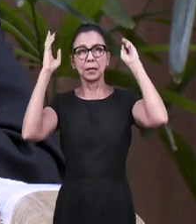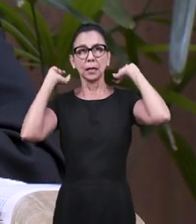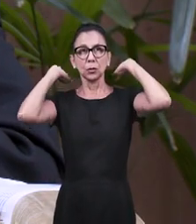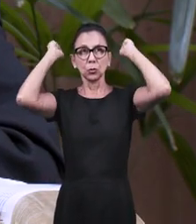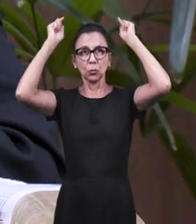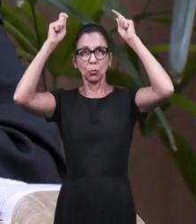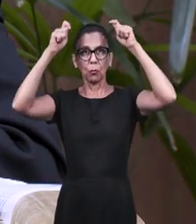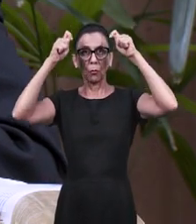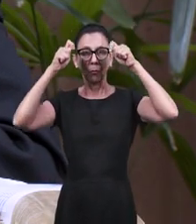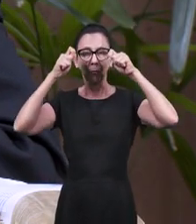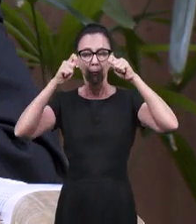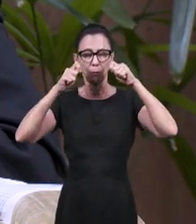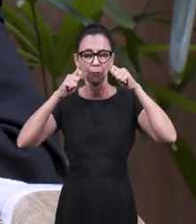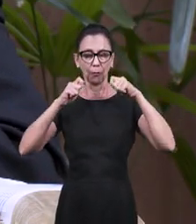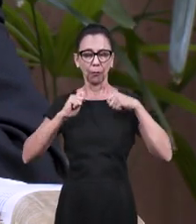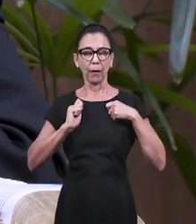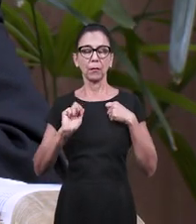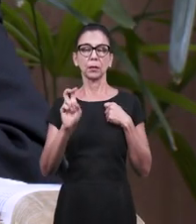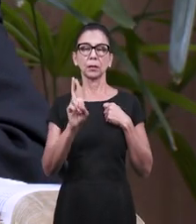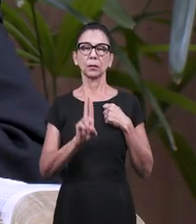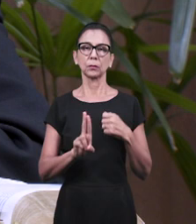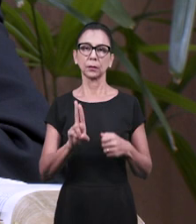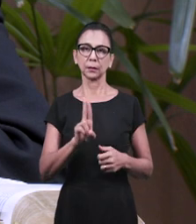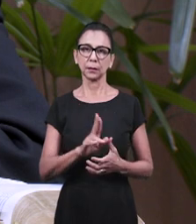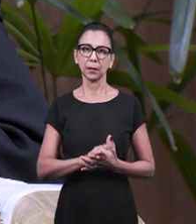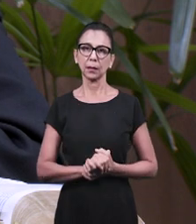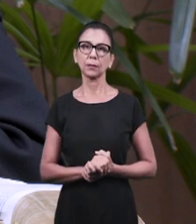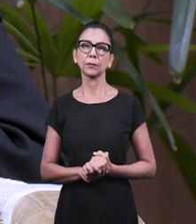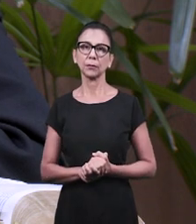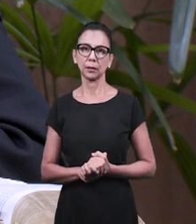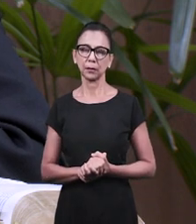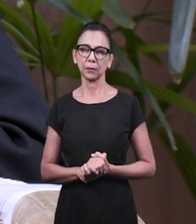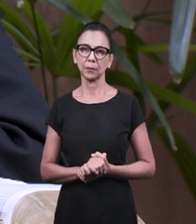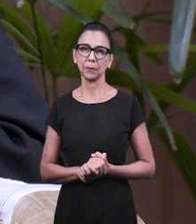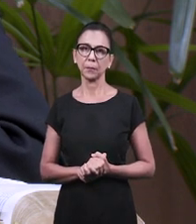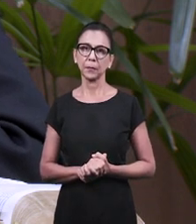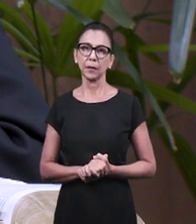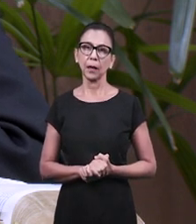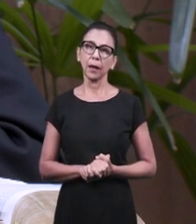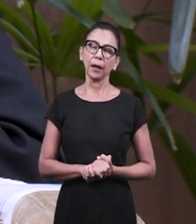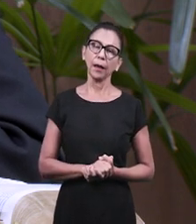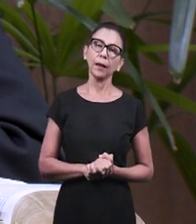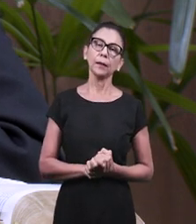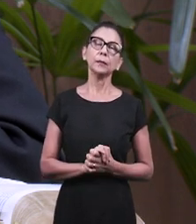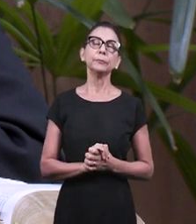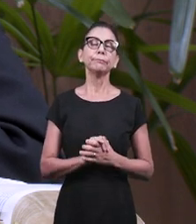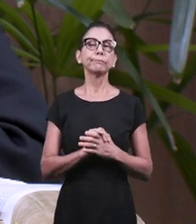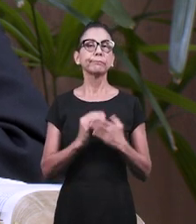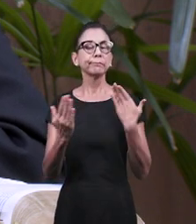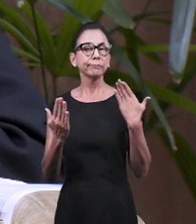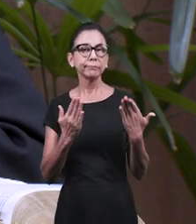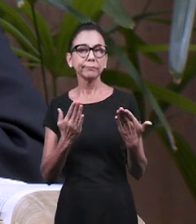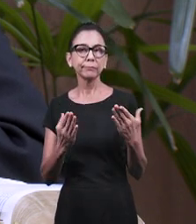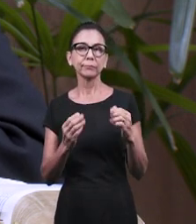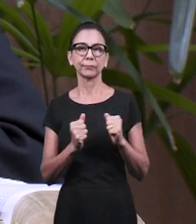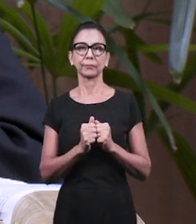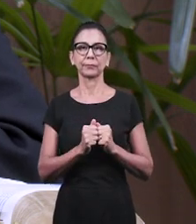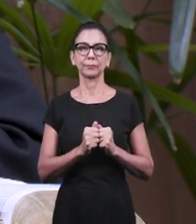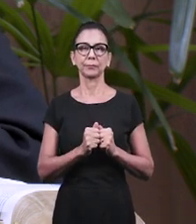levantar na lição do Velho Testamento, o qual foi por Cristo abolido.